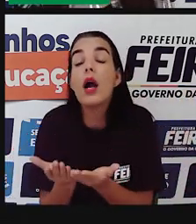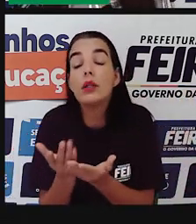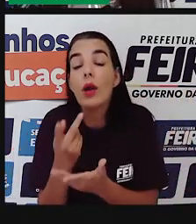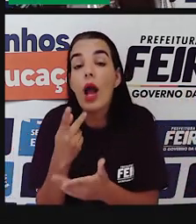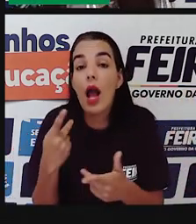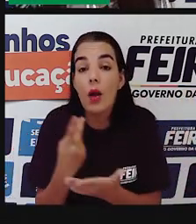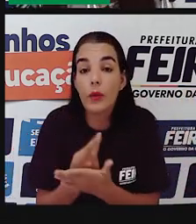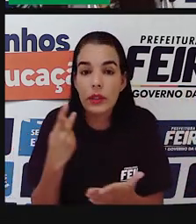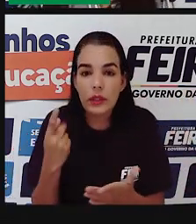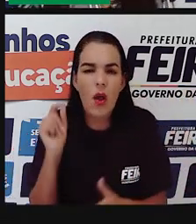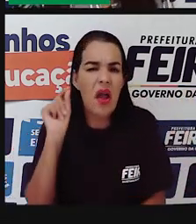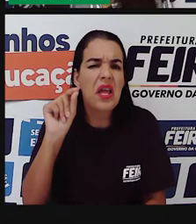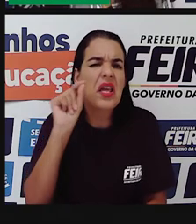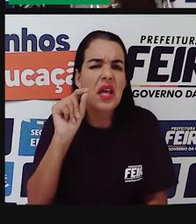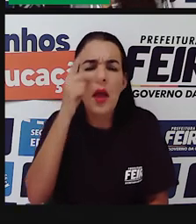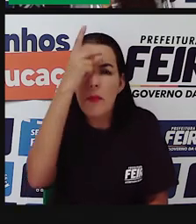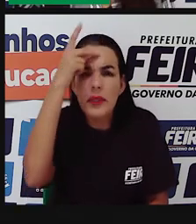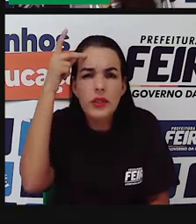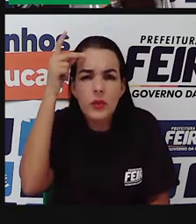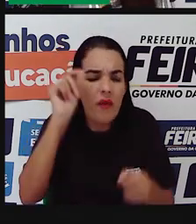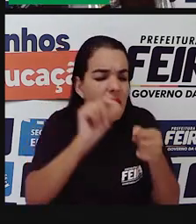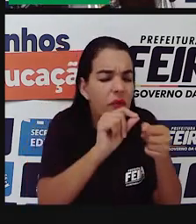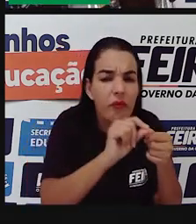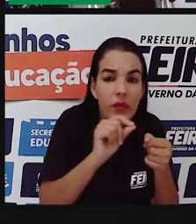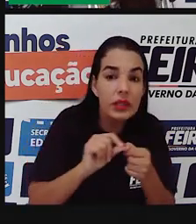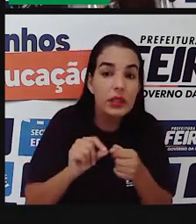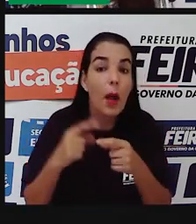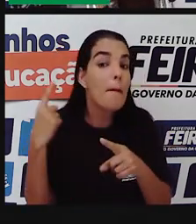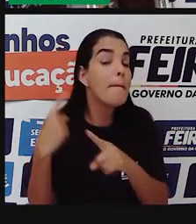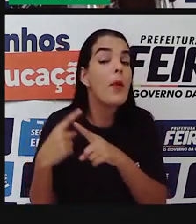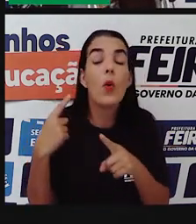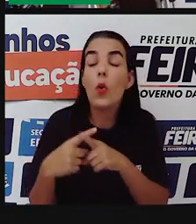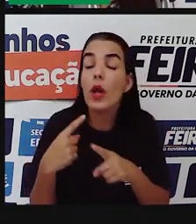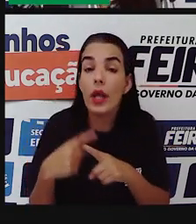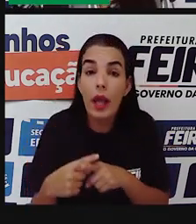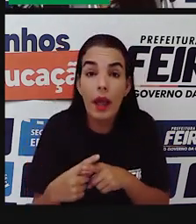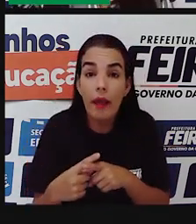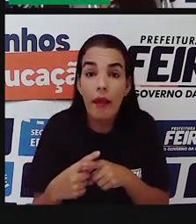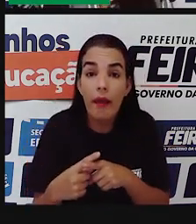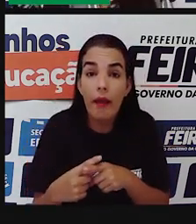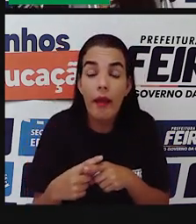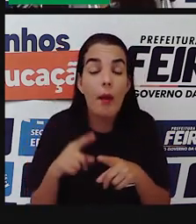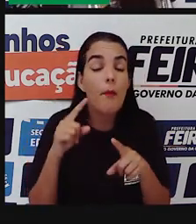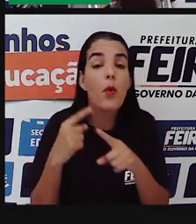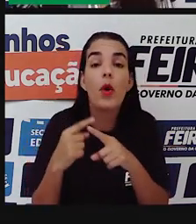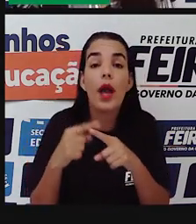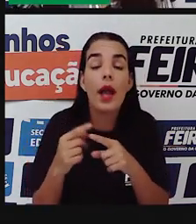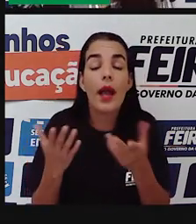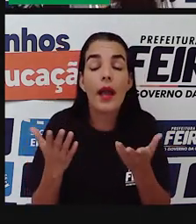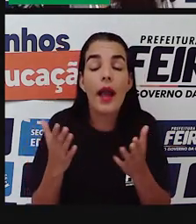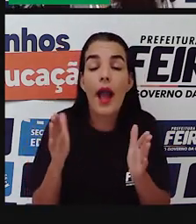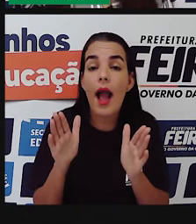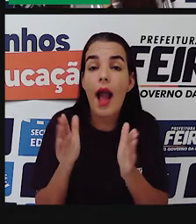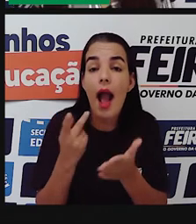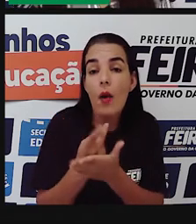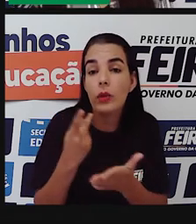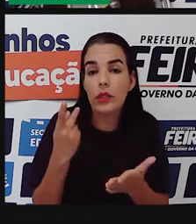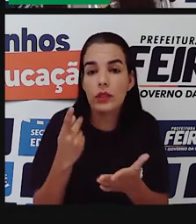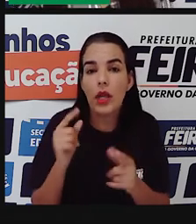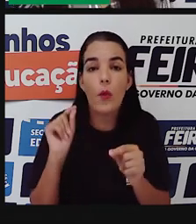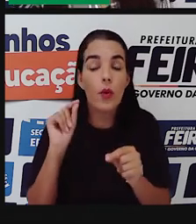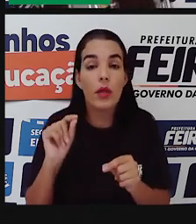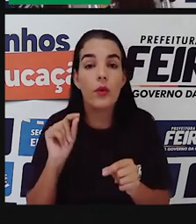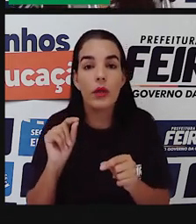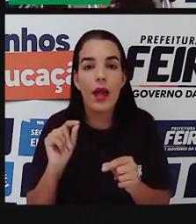aconteceu, quem participou dessa revolta, por quê, qual o motivo da revolta e quais as